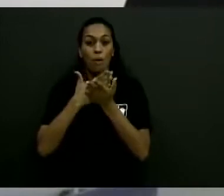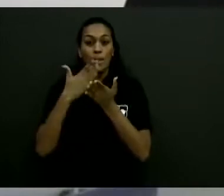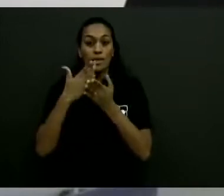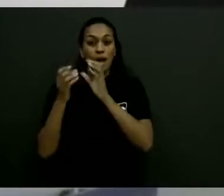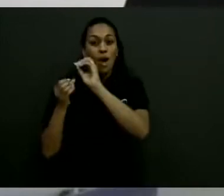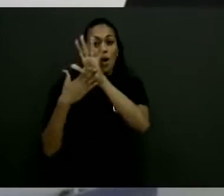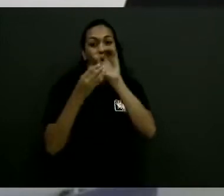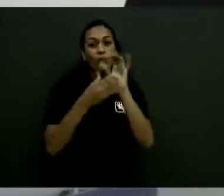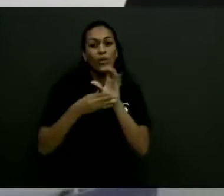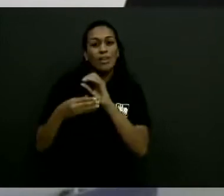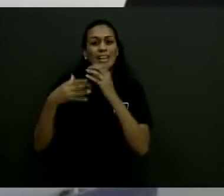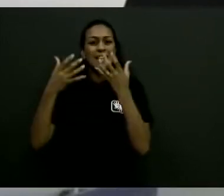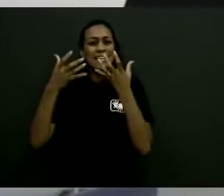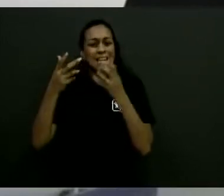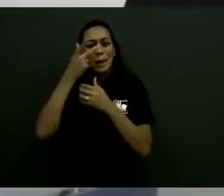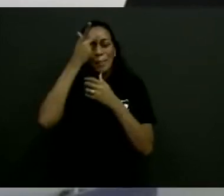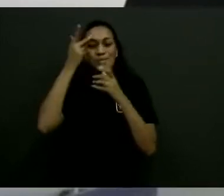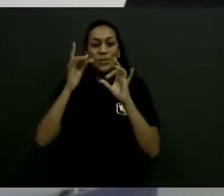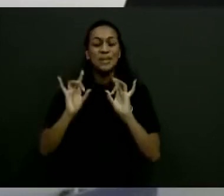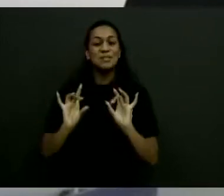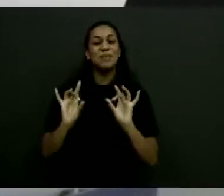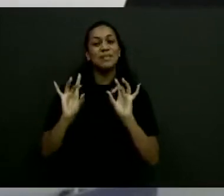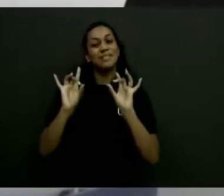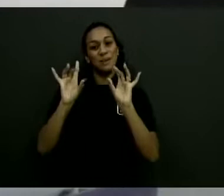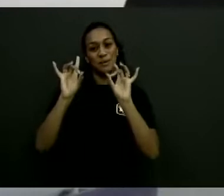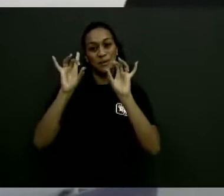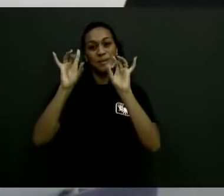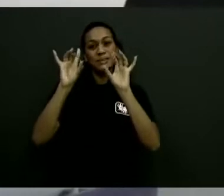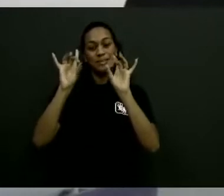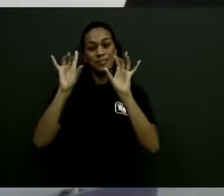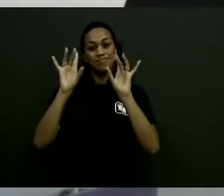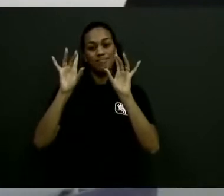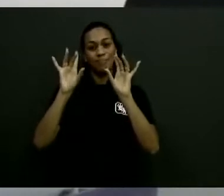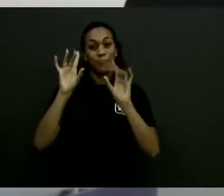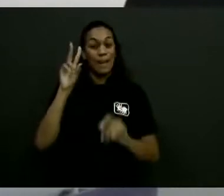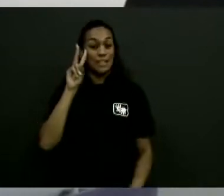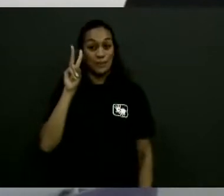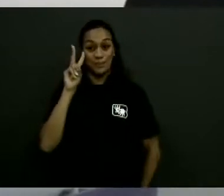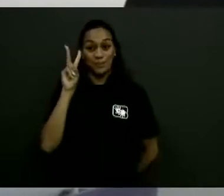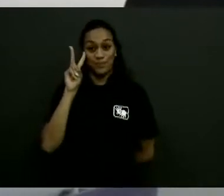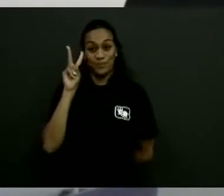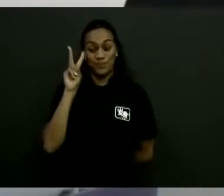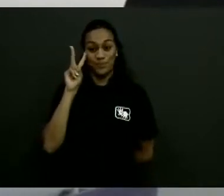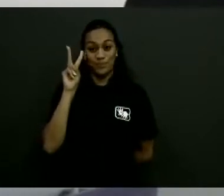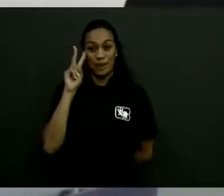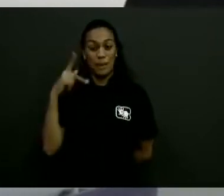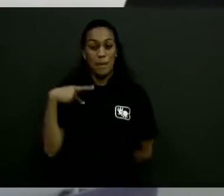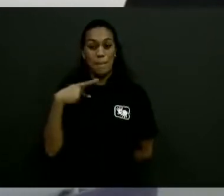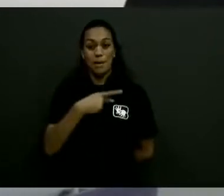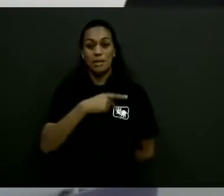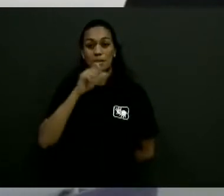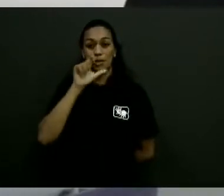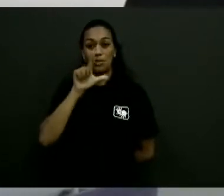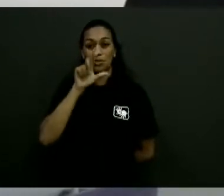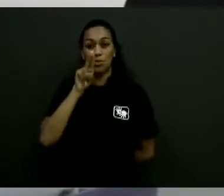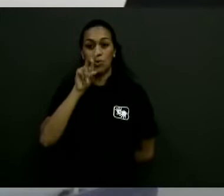louvor, queria que uma pessoa muito especial que segunda-feira, Pastor Luiz, Pastor